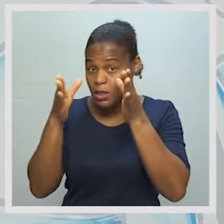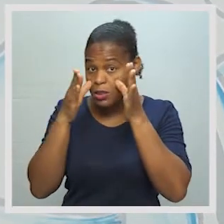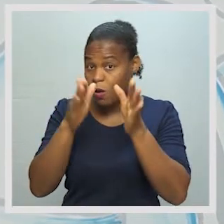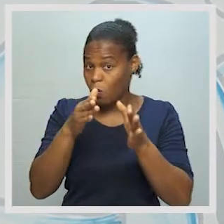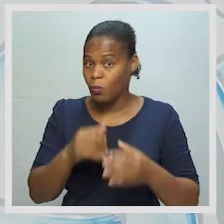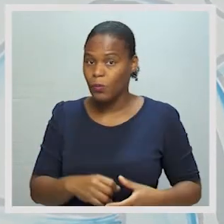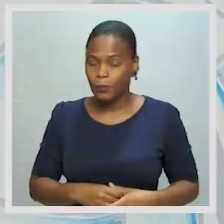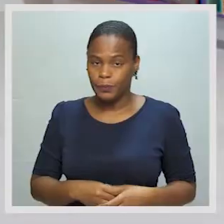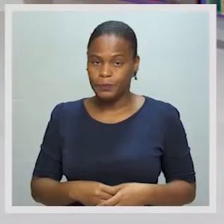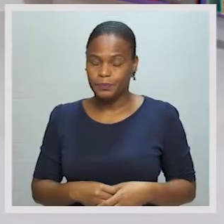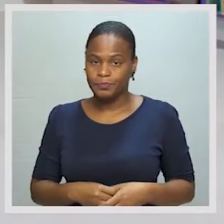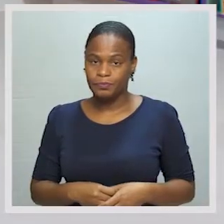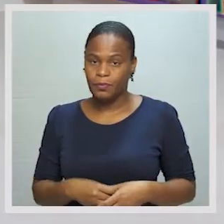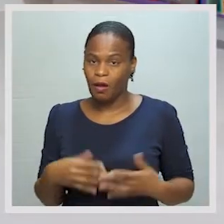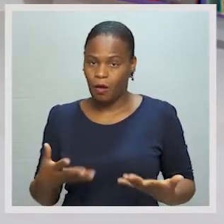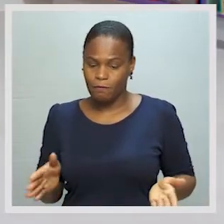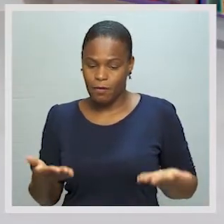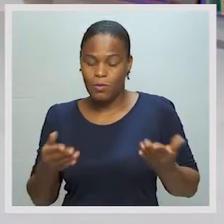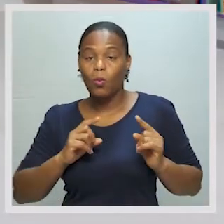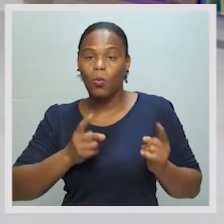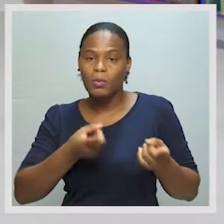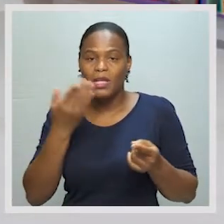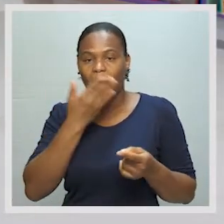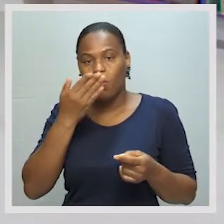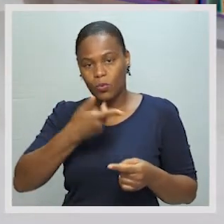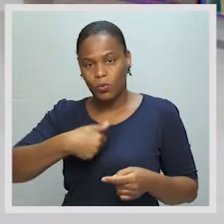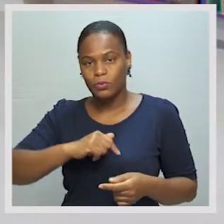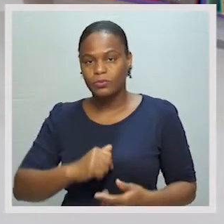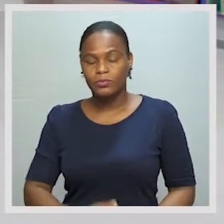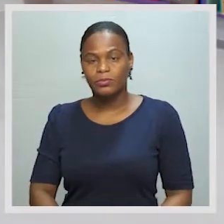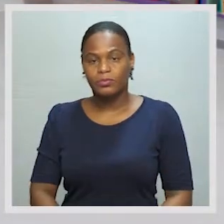bastante atenção. Então, vamos começar a nossa aula.